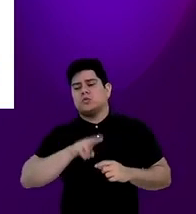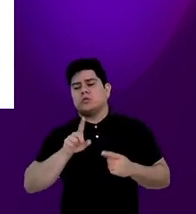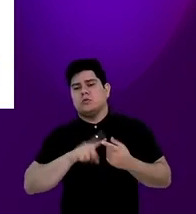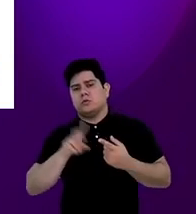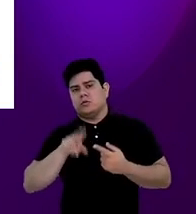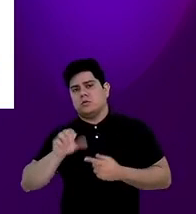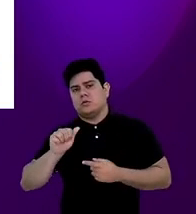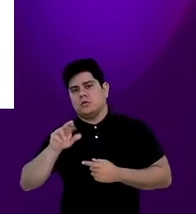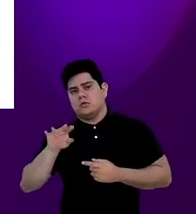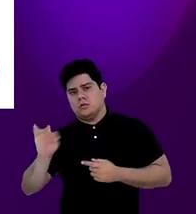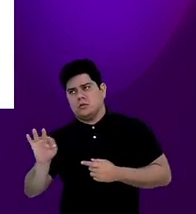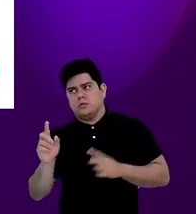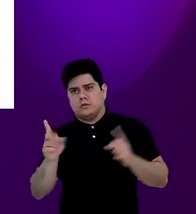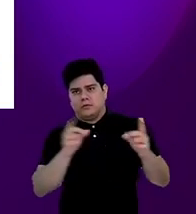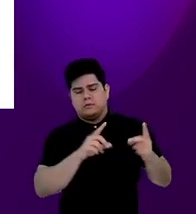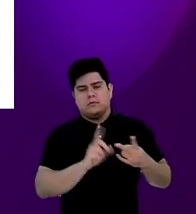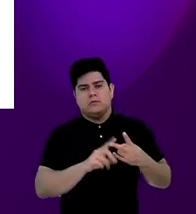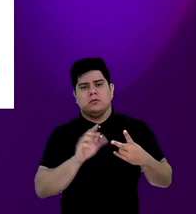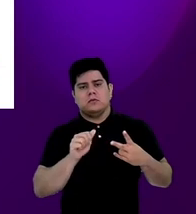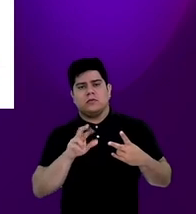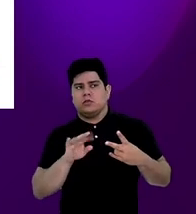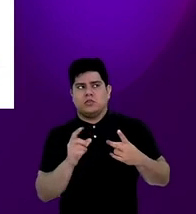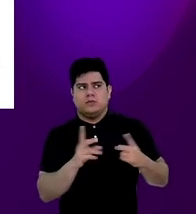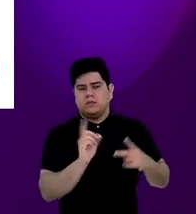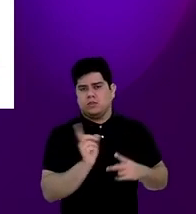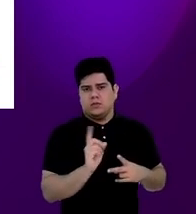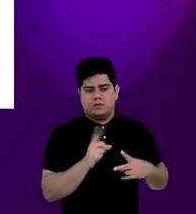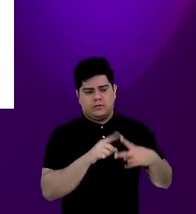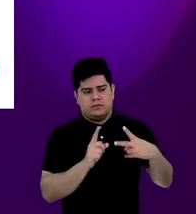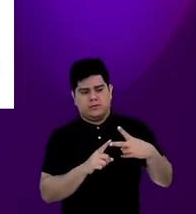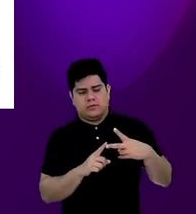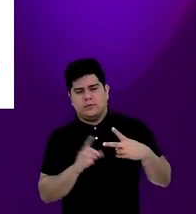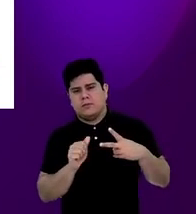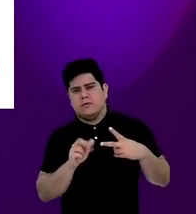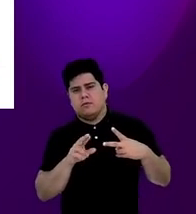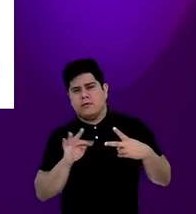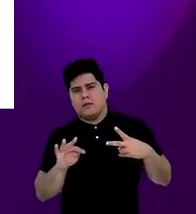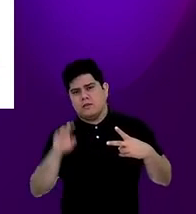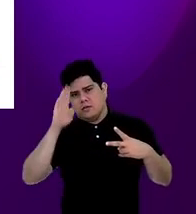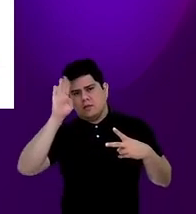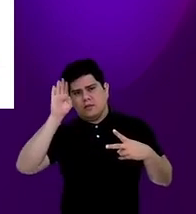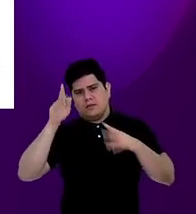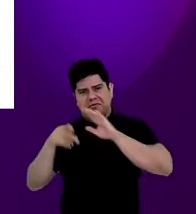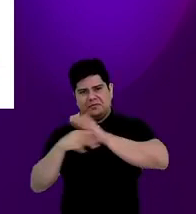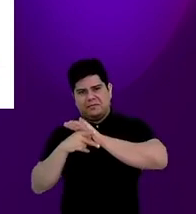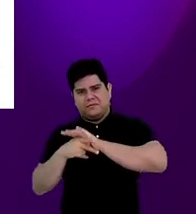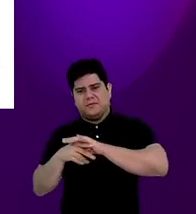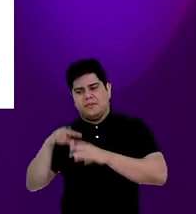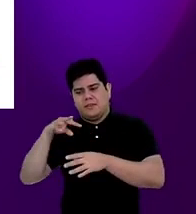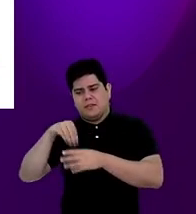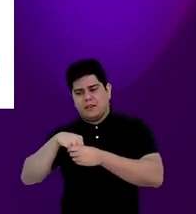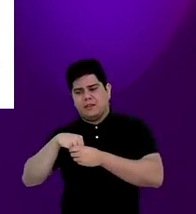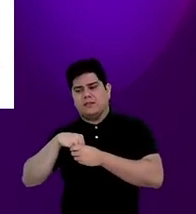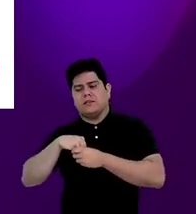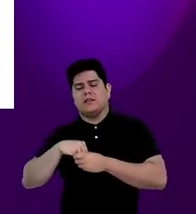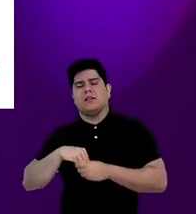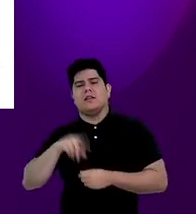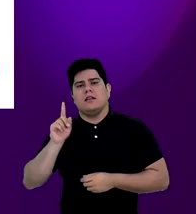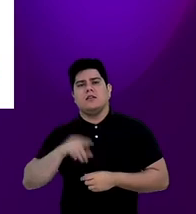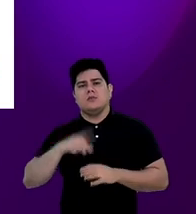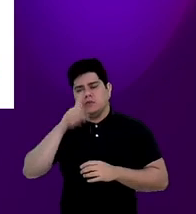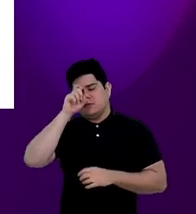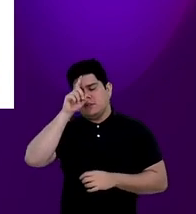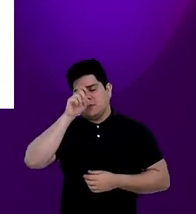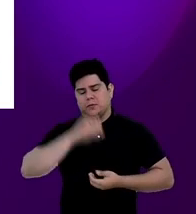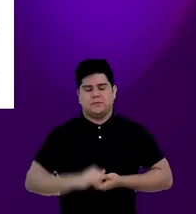CAR-T comercial como o CAR-T não comercial, que nós chamamos de CAR-T acadêmico, que é feito dentro dos